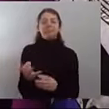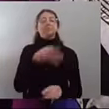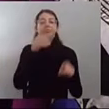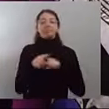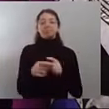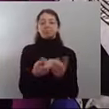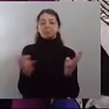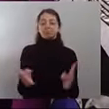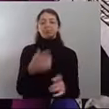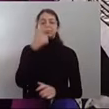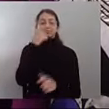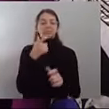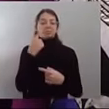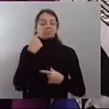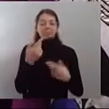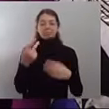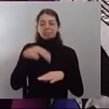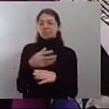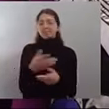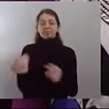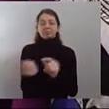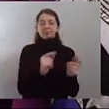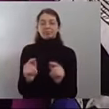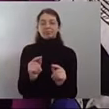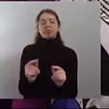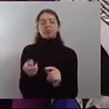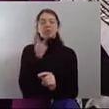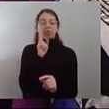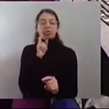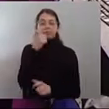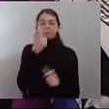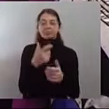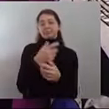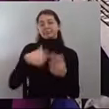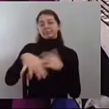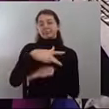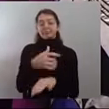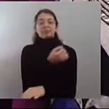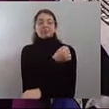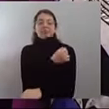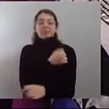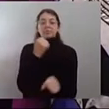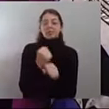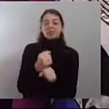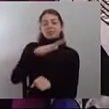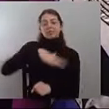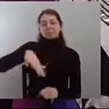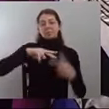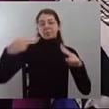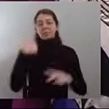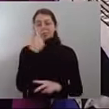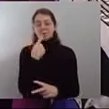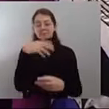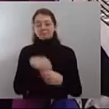que assistiu a este debate tão pertinente para todas as pessoas que vivem, habitam e trabalham no município de Oeiras. Cumpre ao Grupo